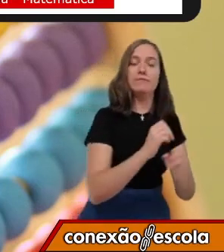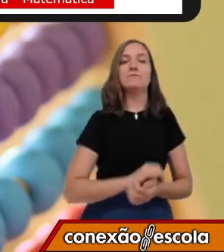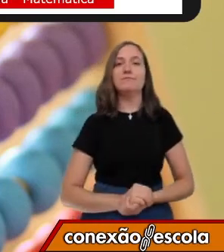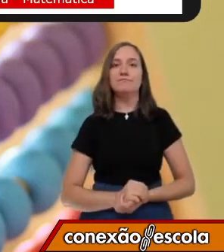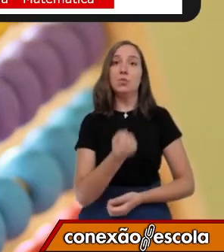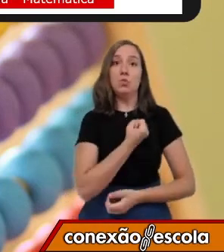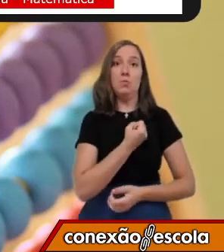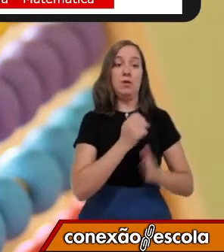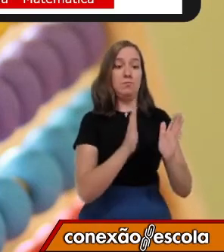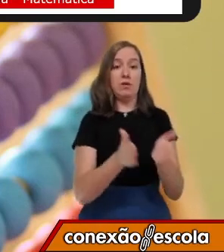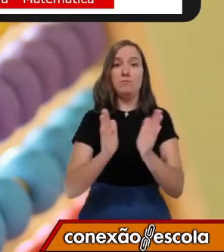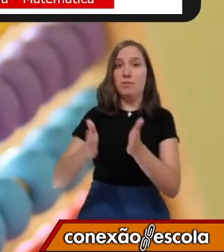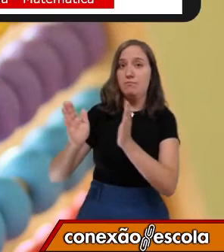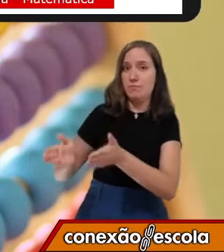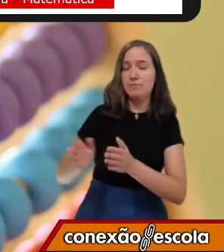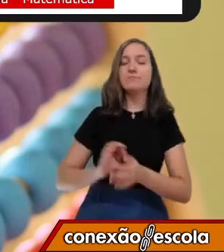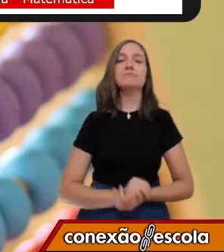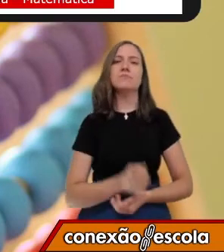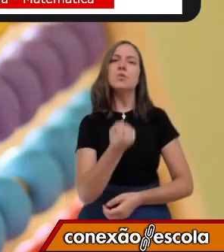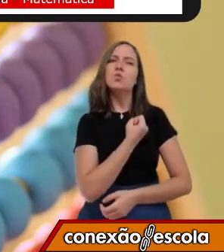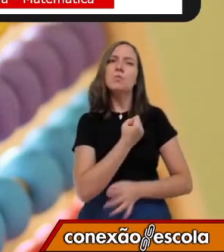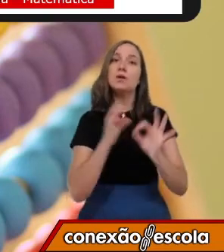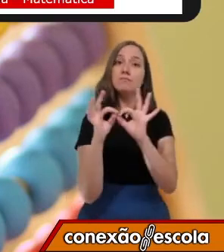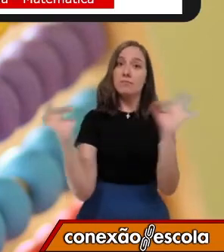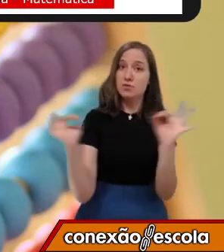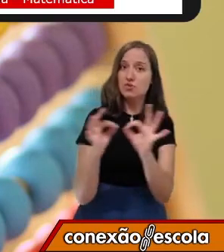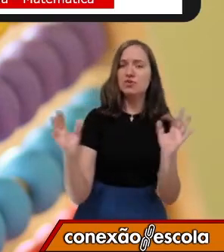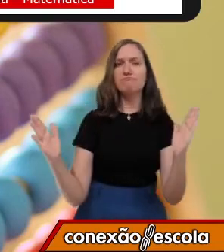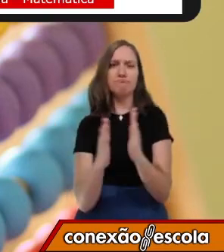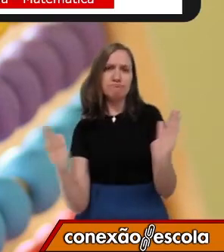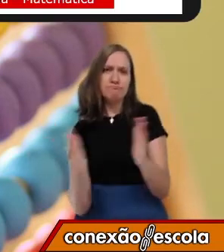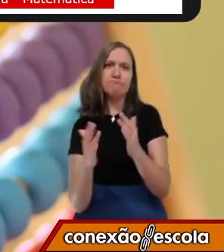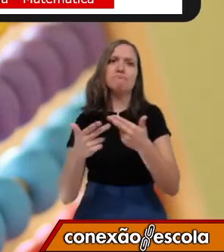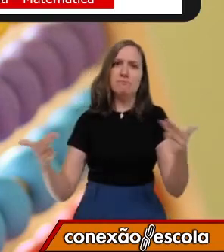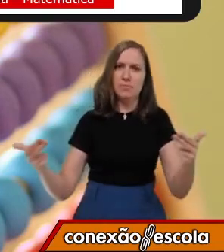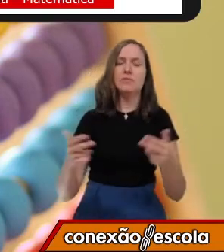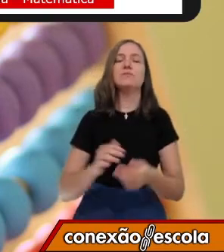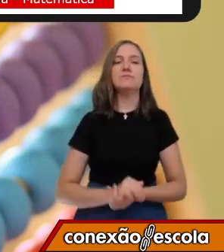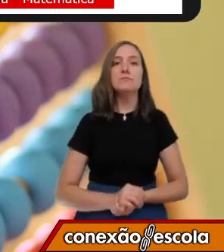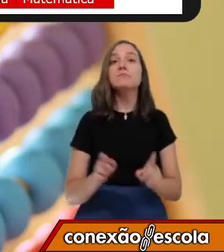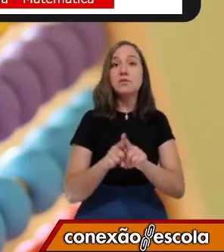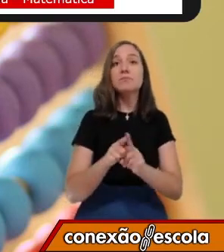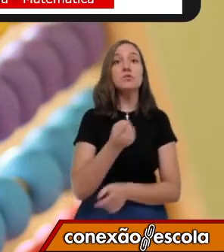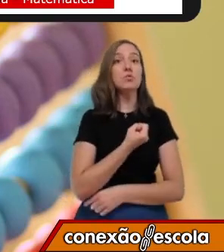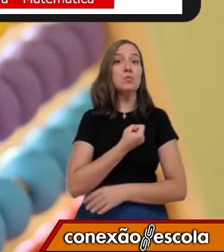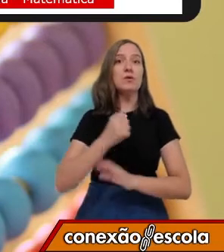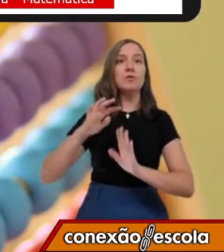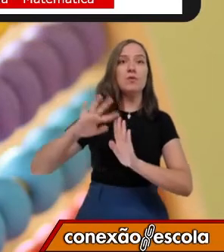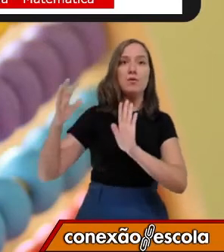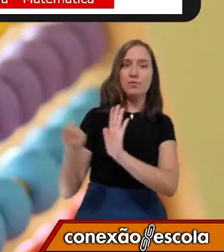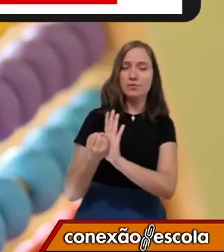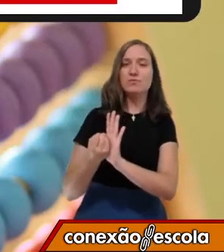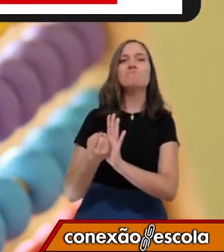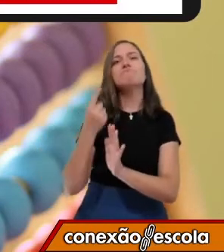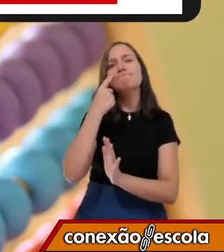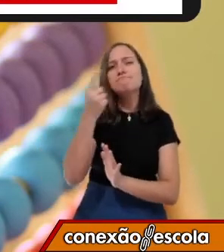como ordem, nós temos o número como medidas e nós temos os números como código. Vamos observar cada uma